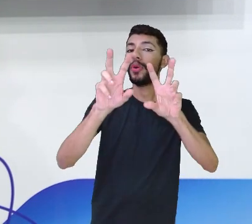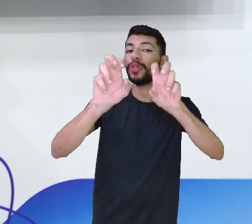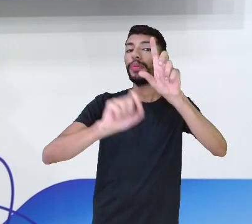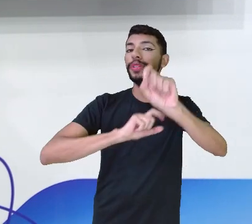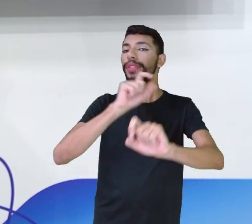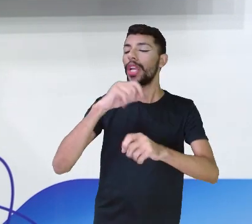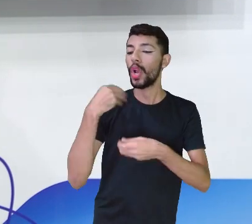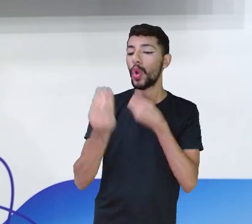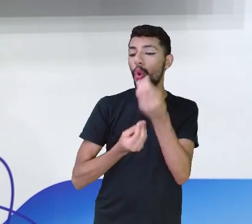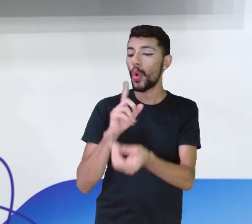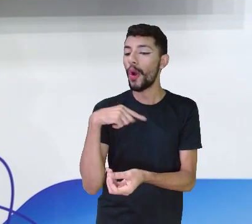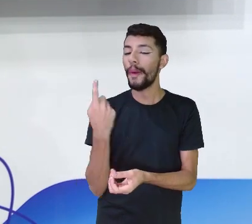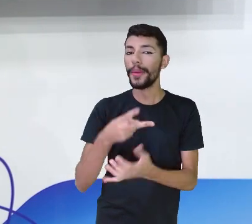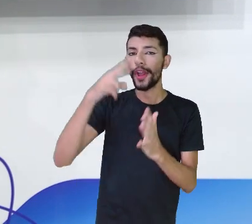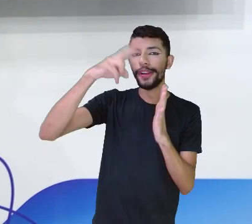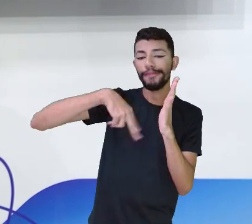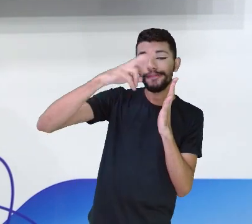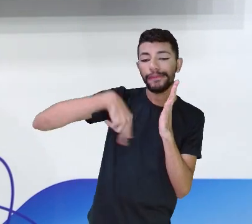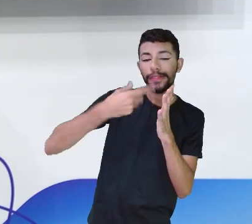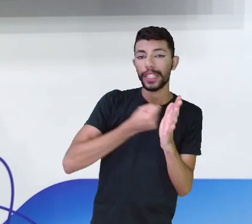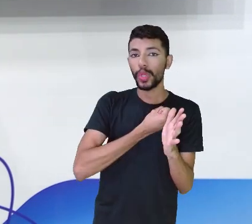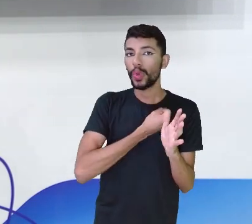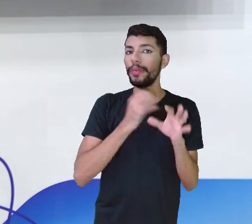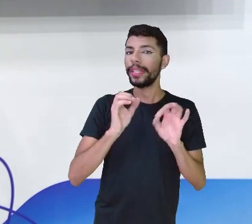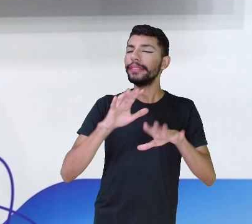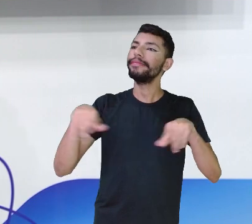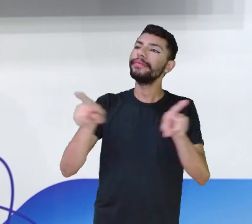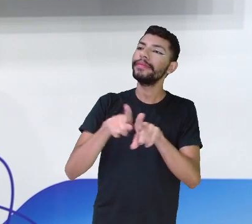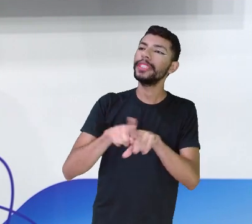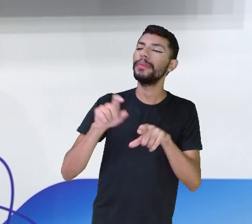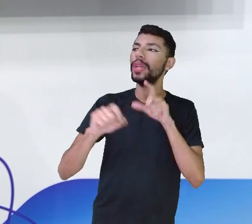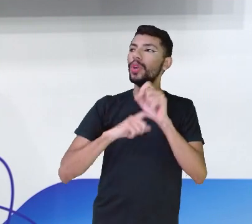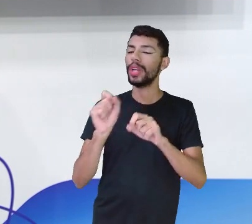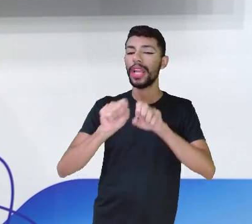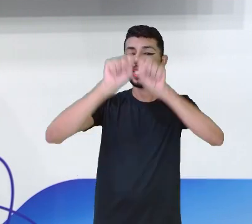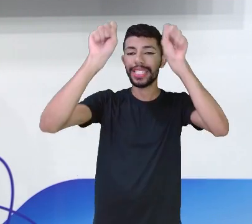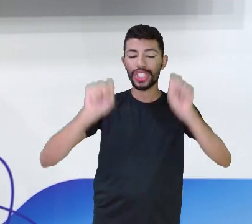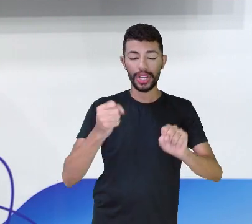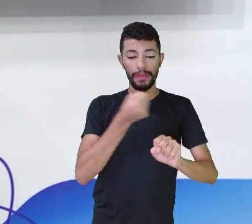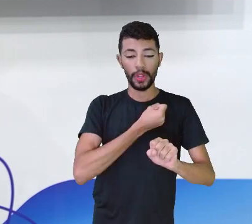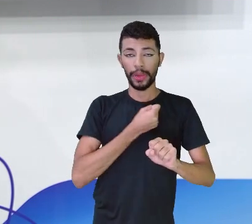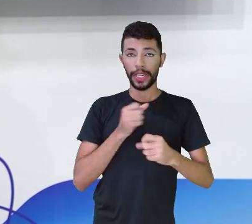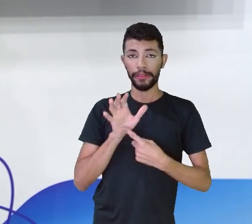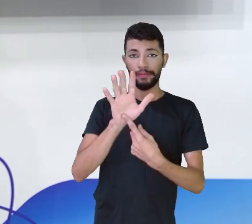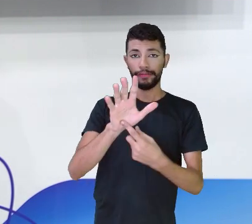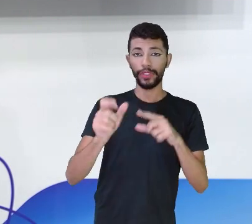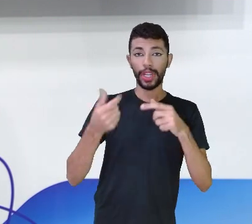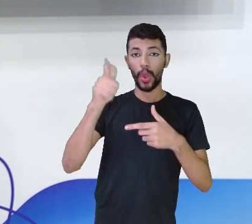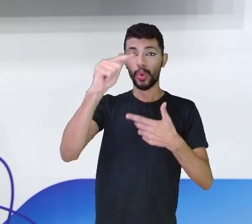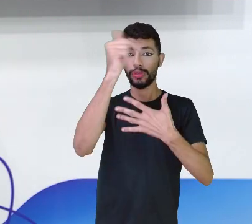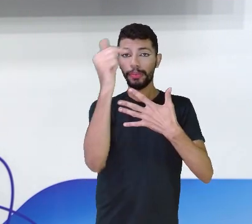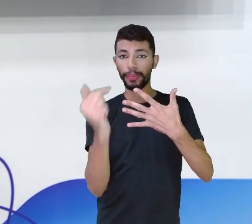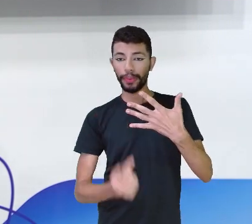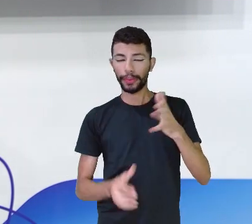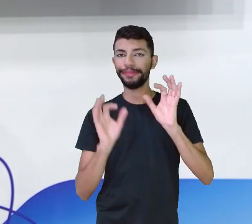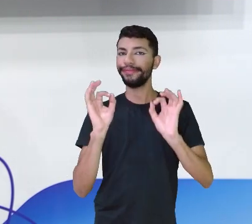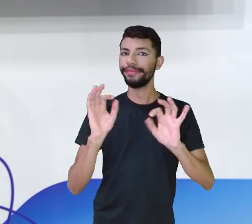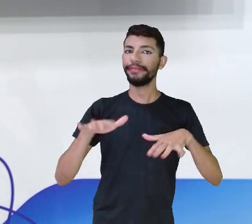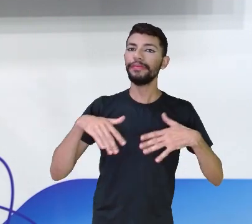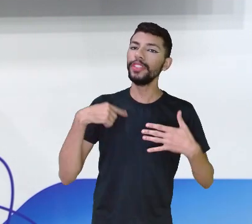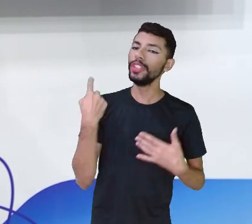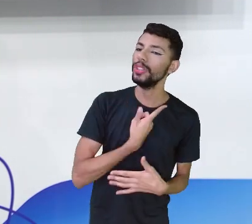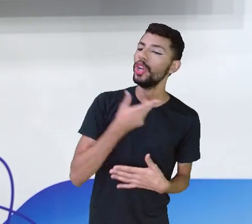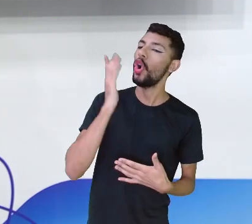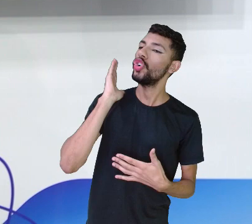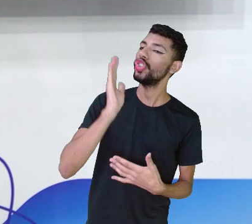questão de como a gente lê os números. A gente vai falar de sistema de numeração trazendo outros aspectos, né? A gente